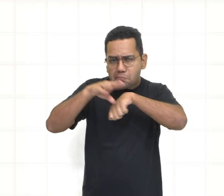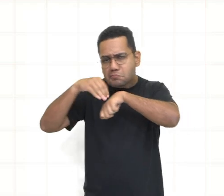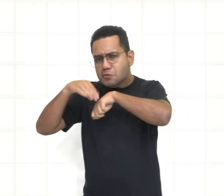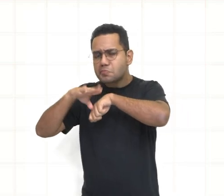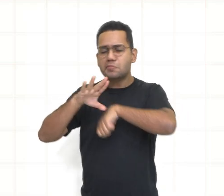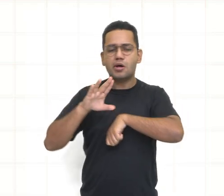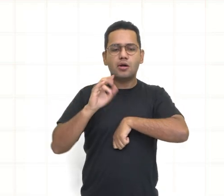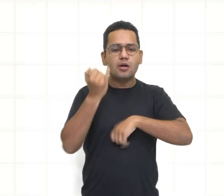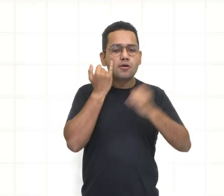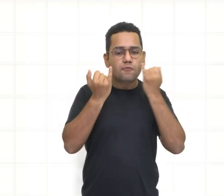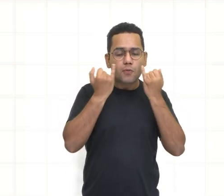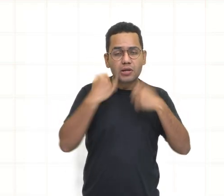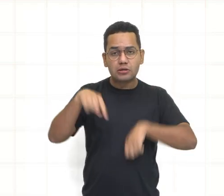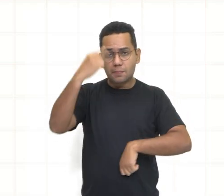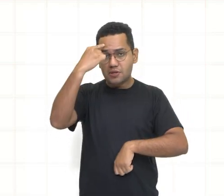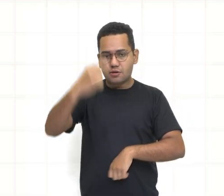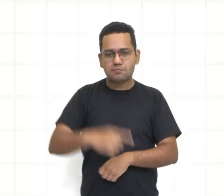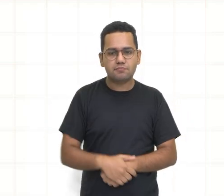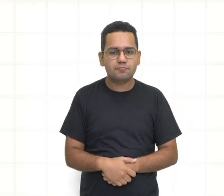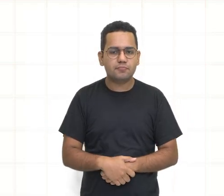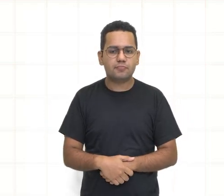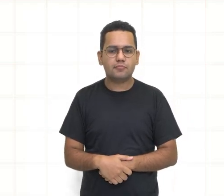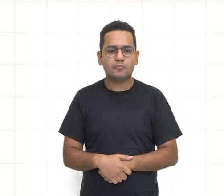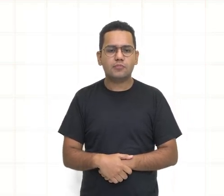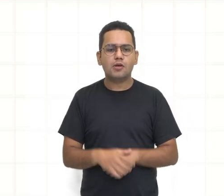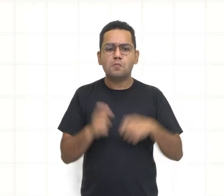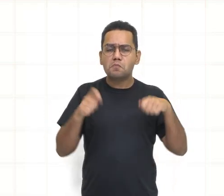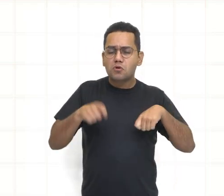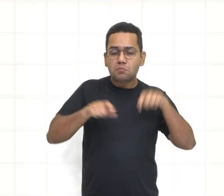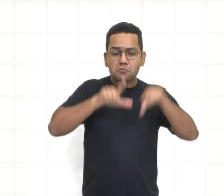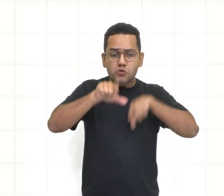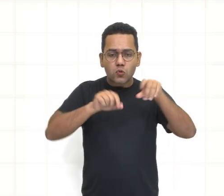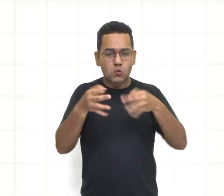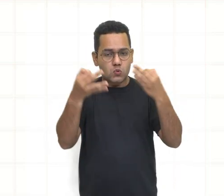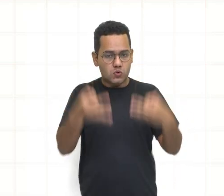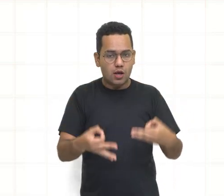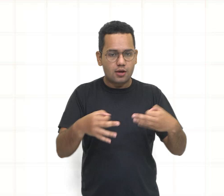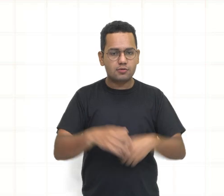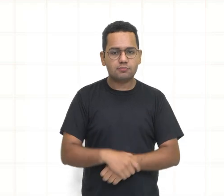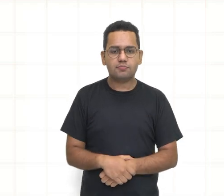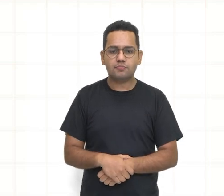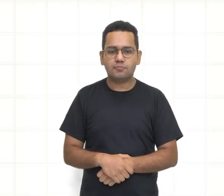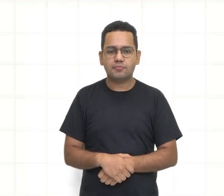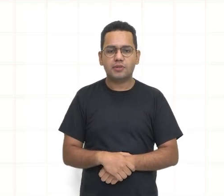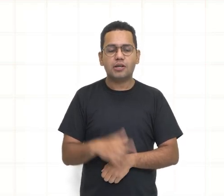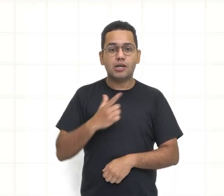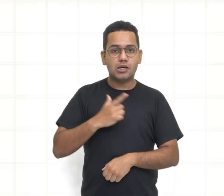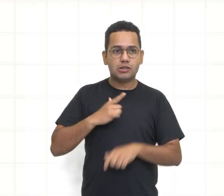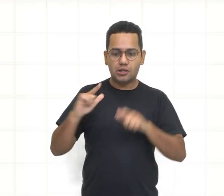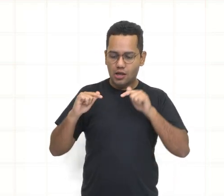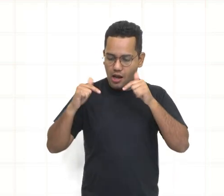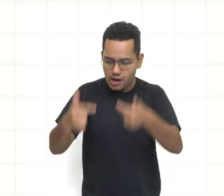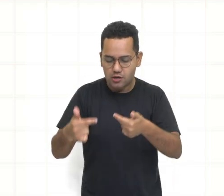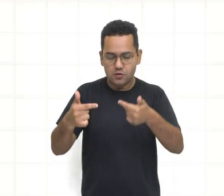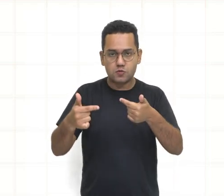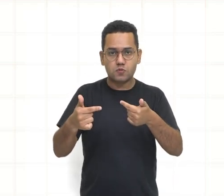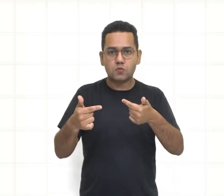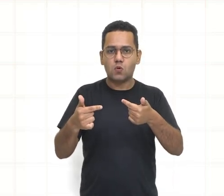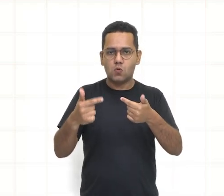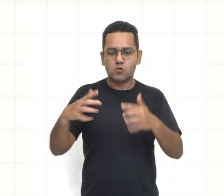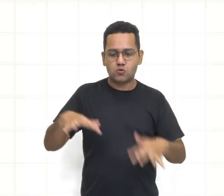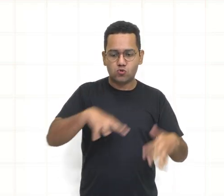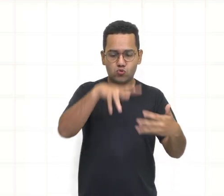ideias e notícias, facilitando a tomada de decisões e a coordenação de ações em nível